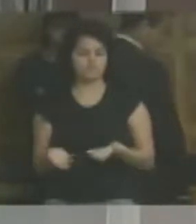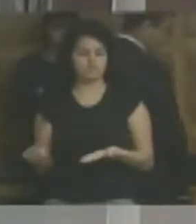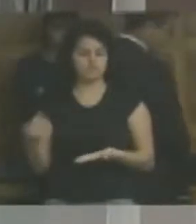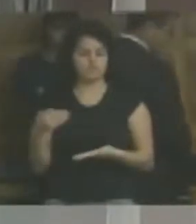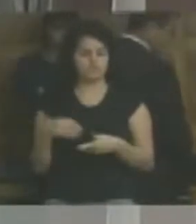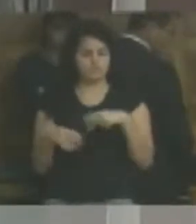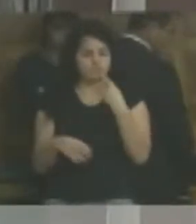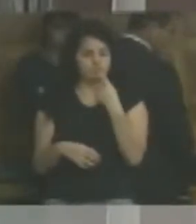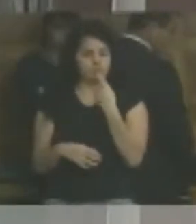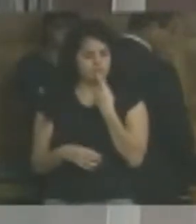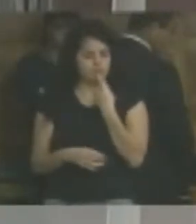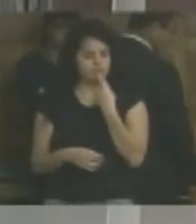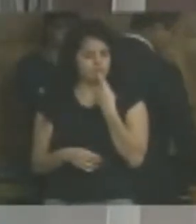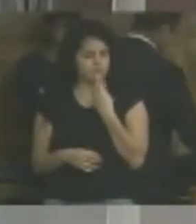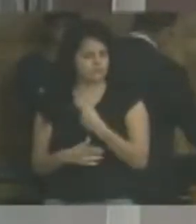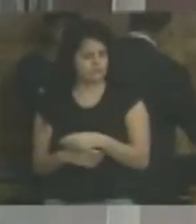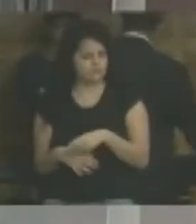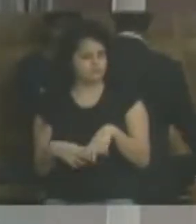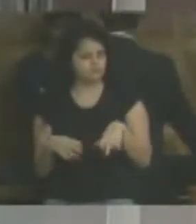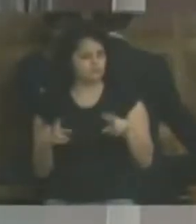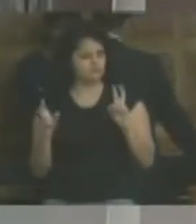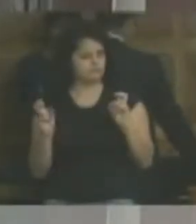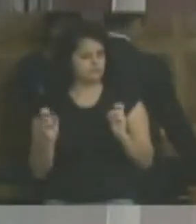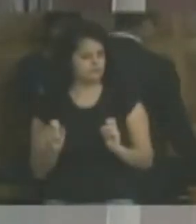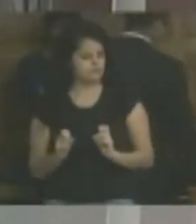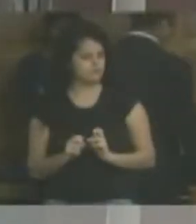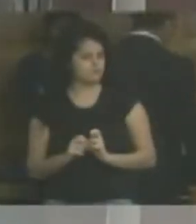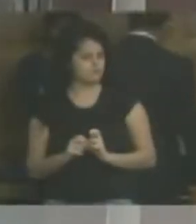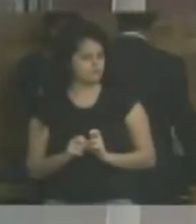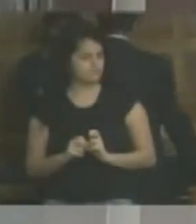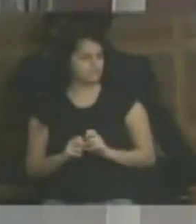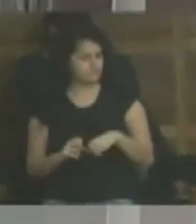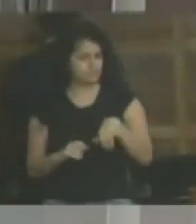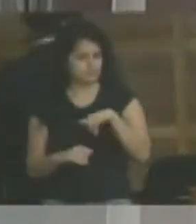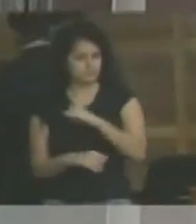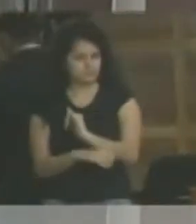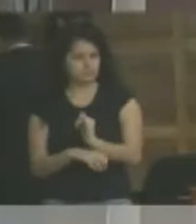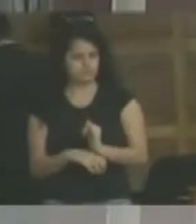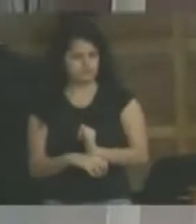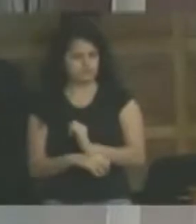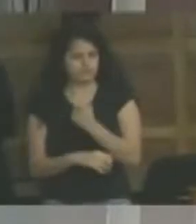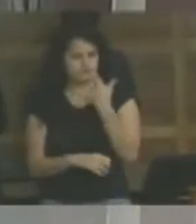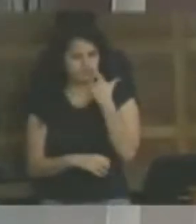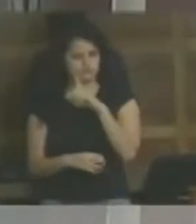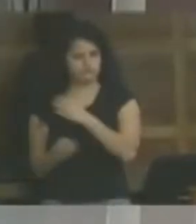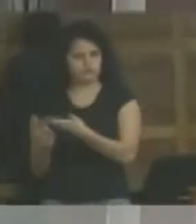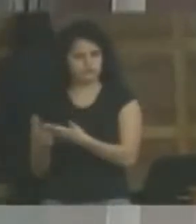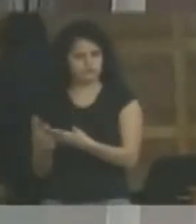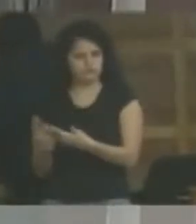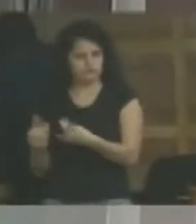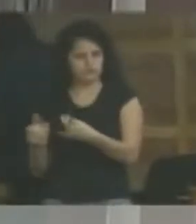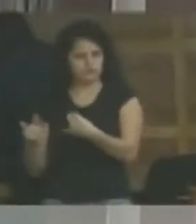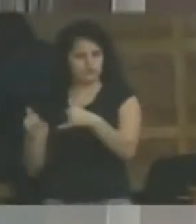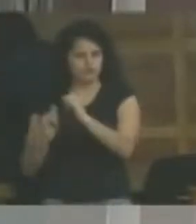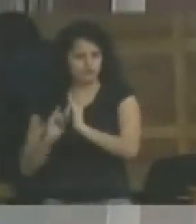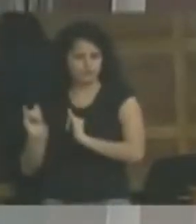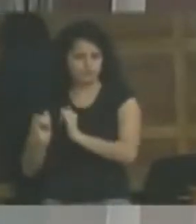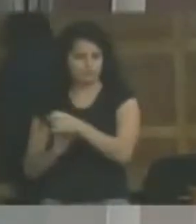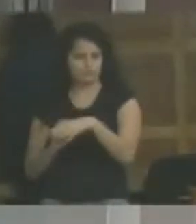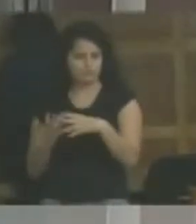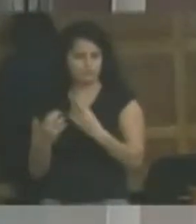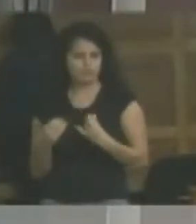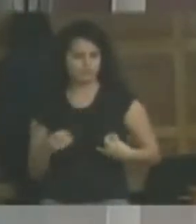desabafo antes de entrar nessa matéria. As redes sociais, elas conseguem transmitir muito rápido o sentimento de